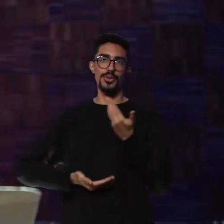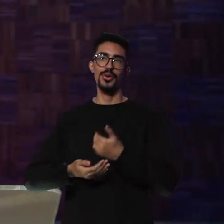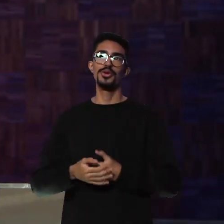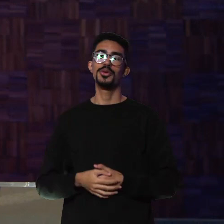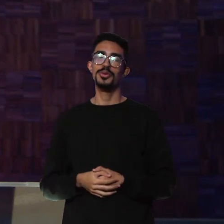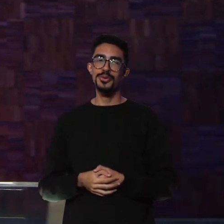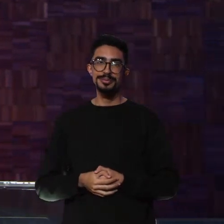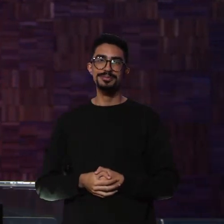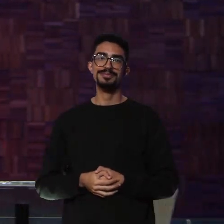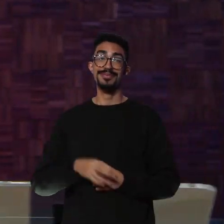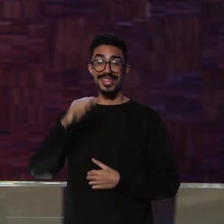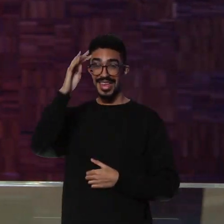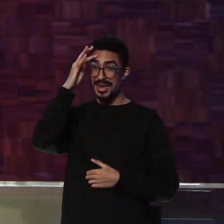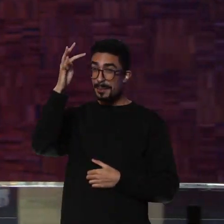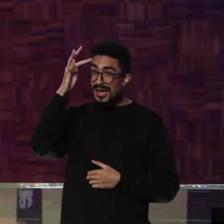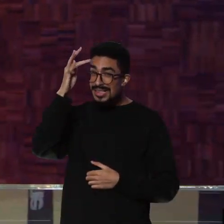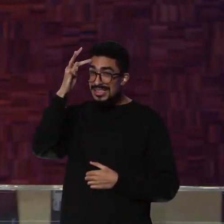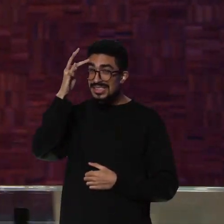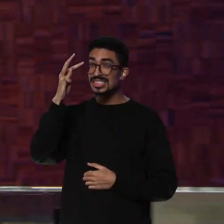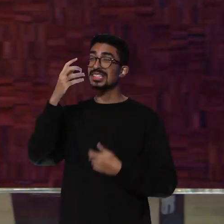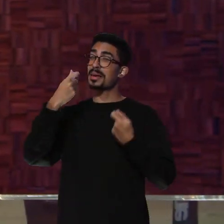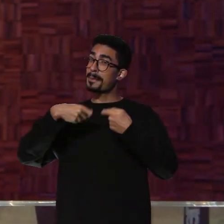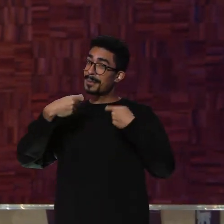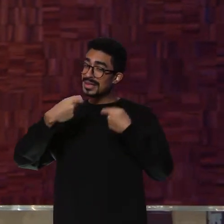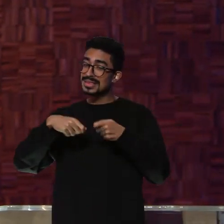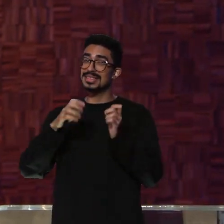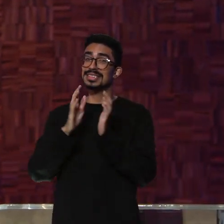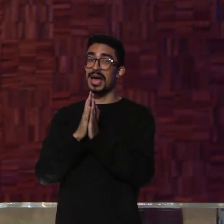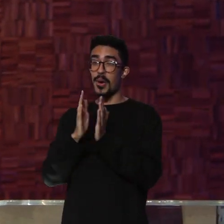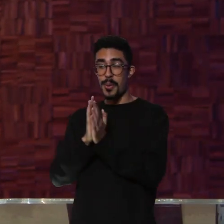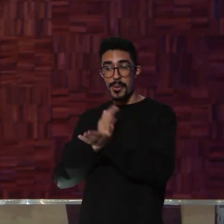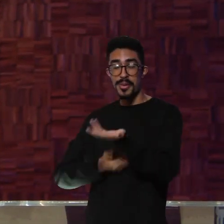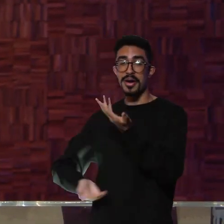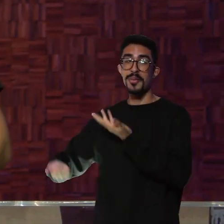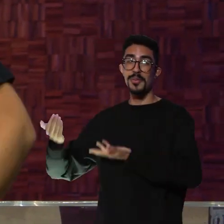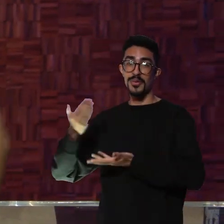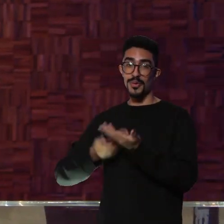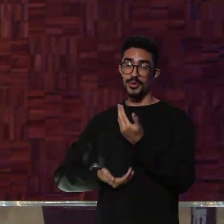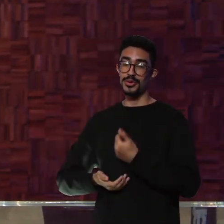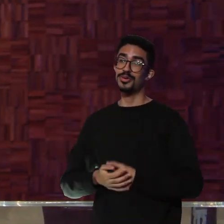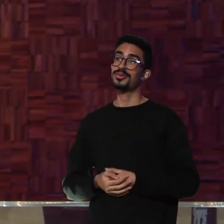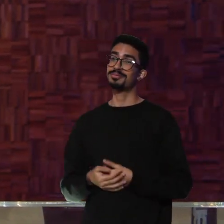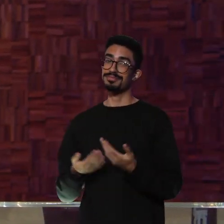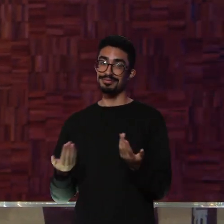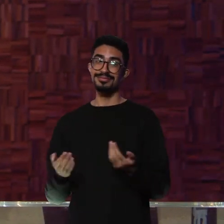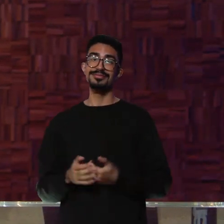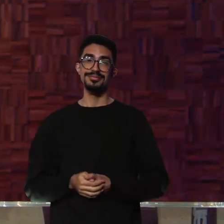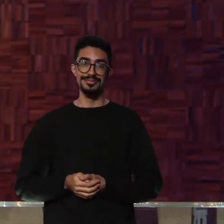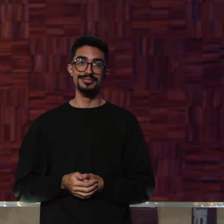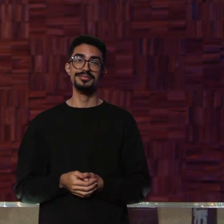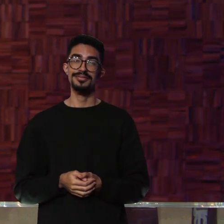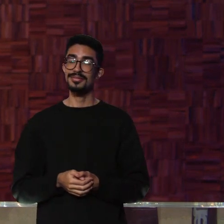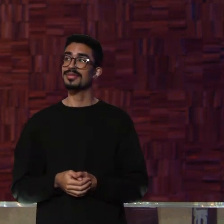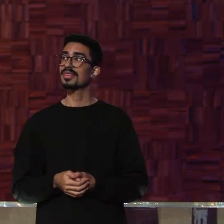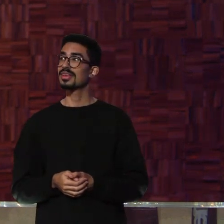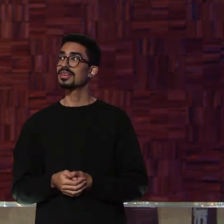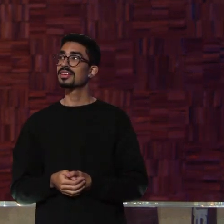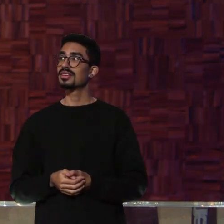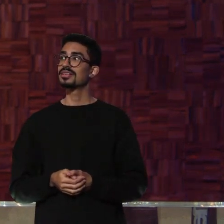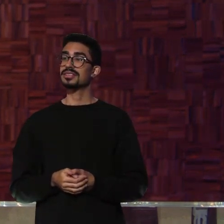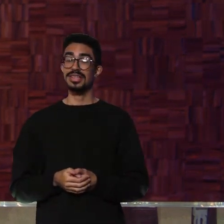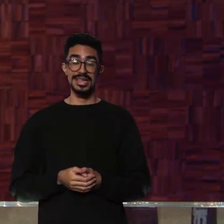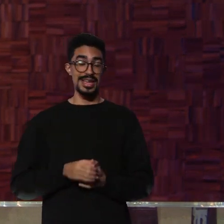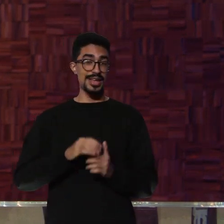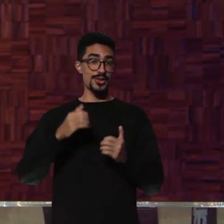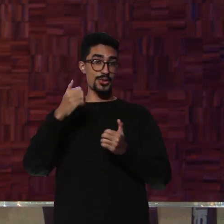lavar os pés do irmão depois do jogo, aquela chuteira fedida, né, gente? Quero ver o cara ter coragem de se estressar depois. Se fizer, vai ser uma vez